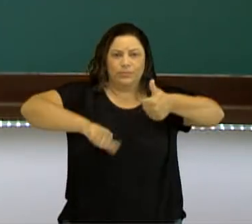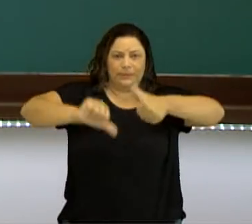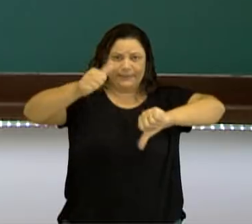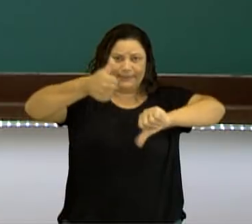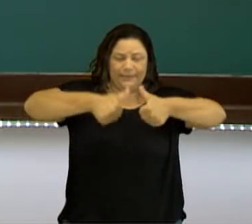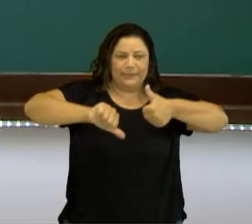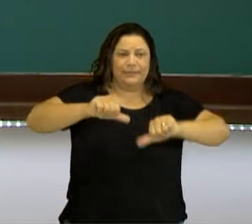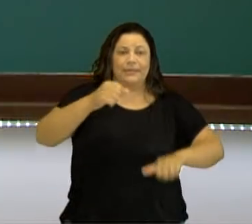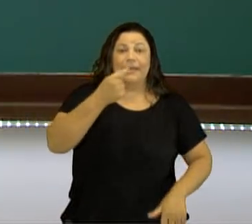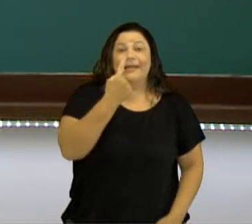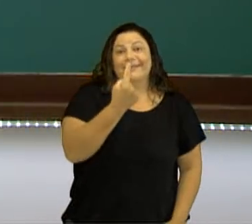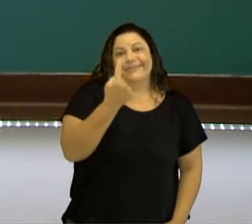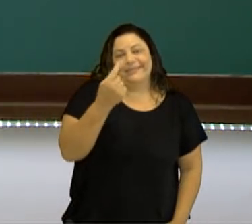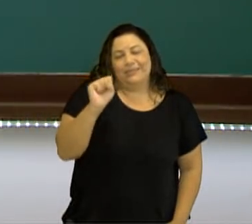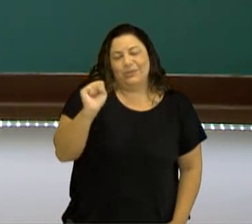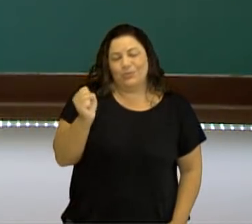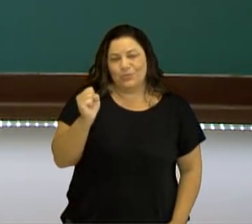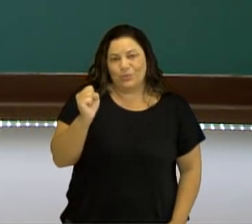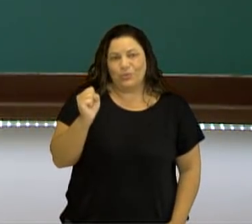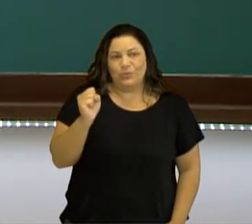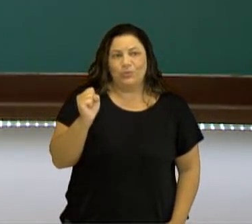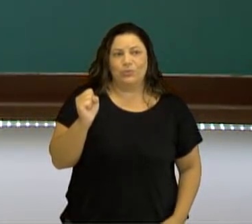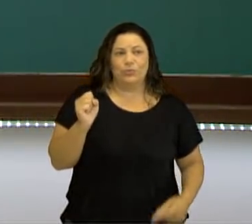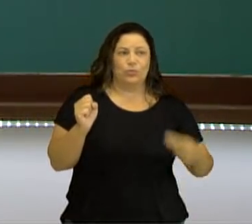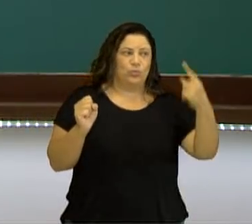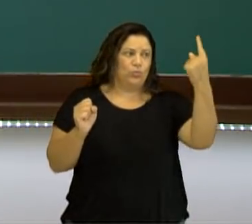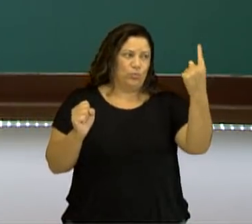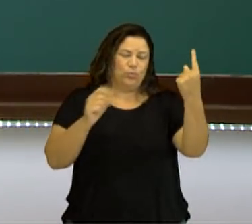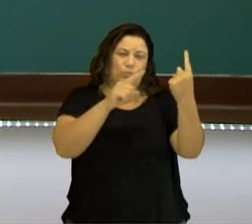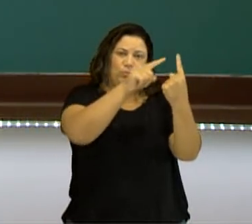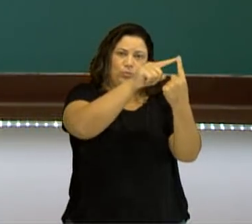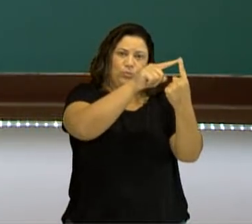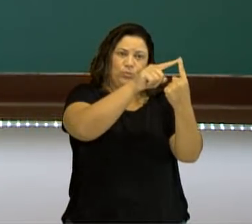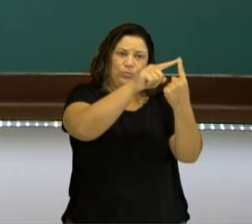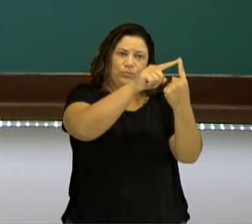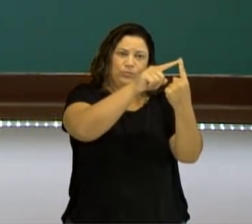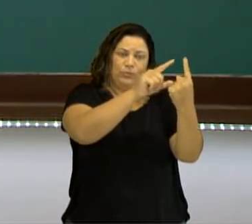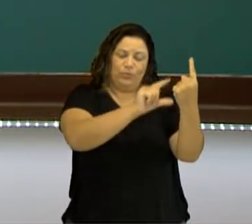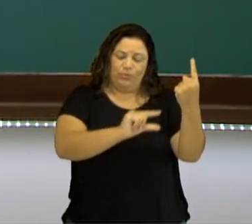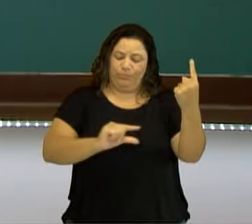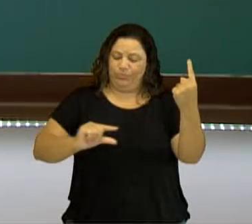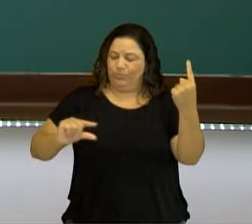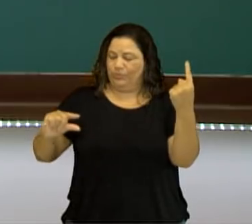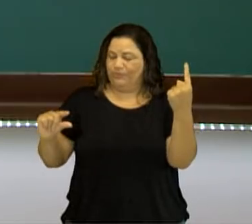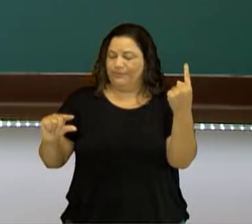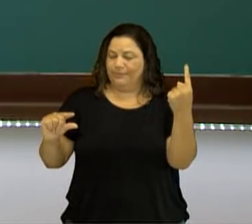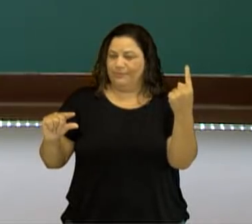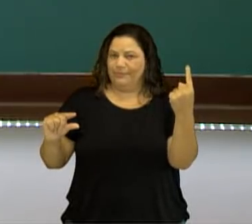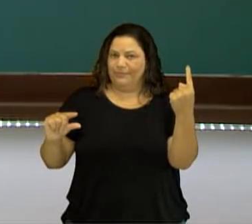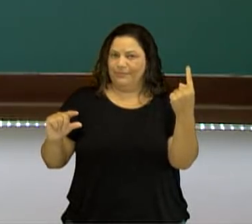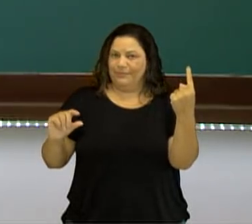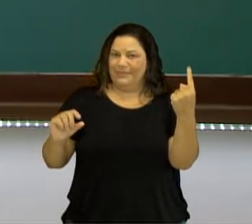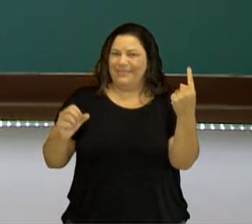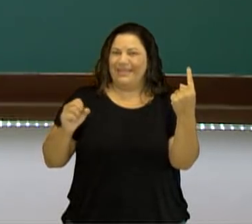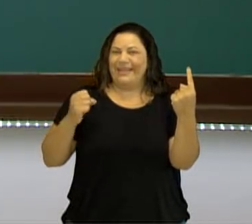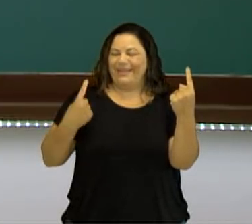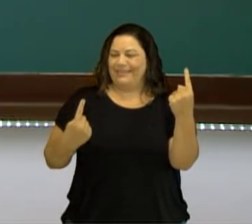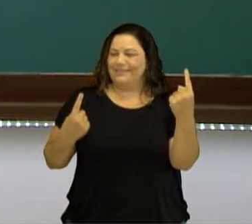tenho 118 elementos, desde o número 1 até o centésimo, decentésimo oitavo. É isso?